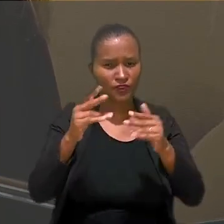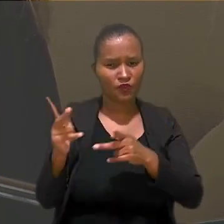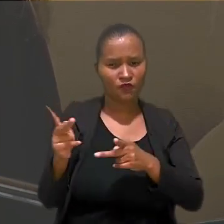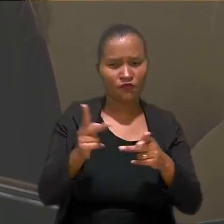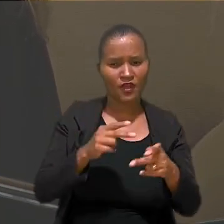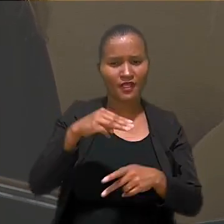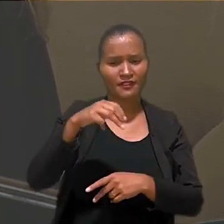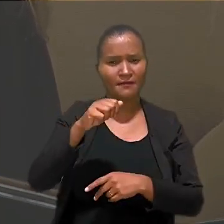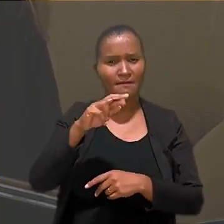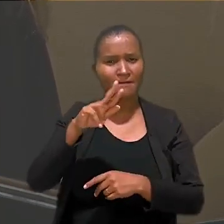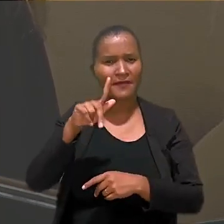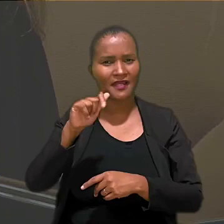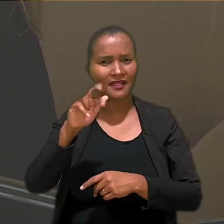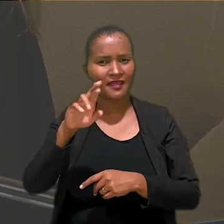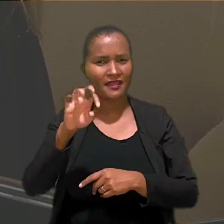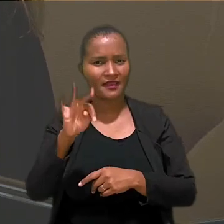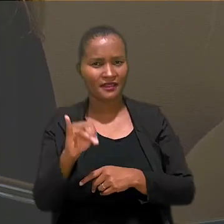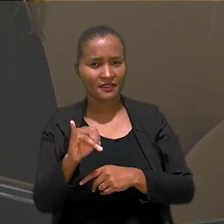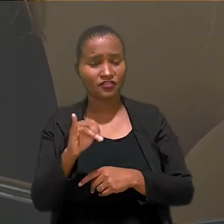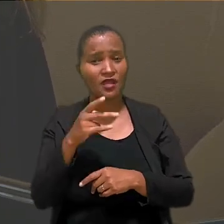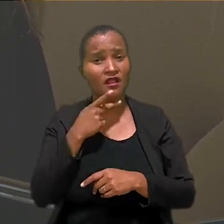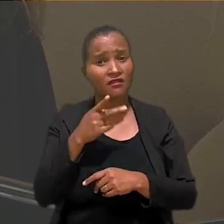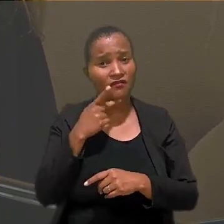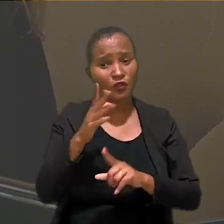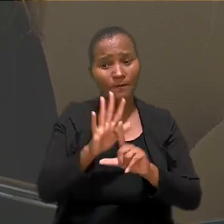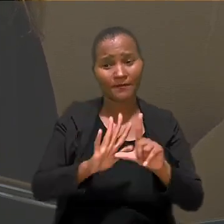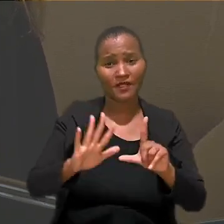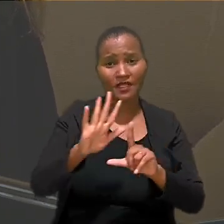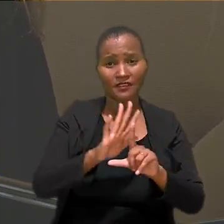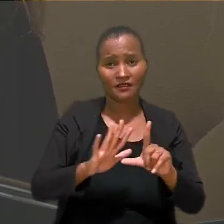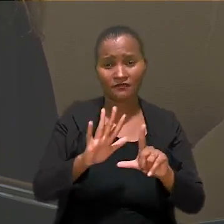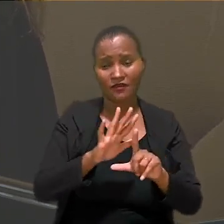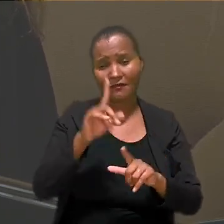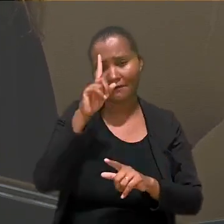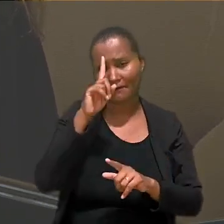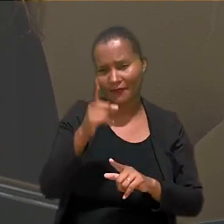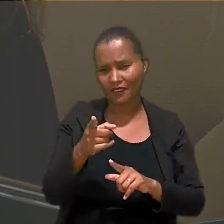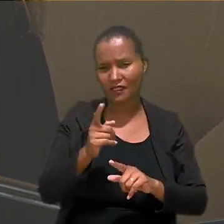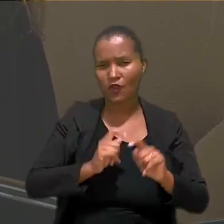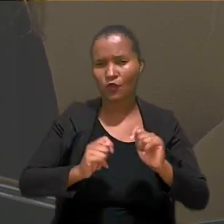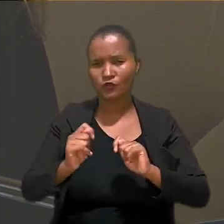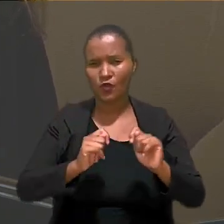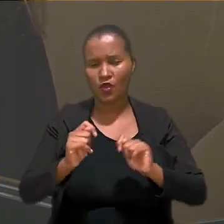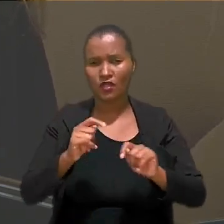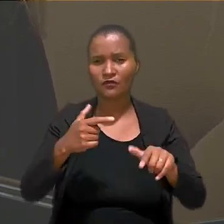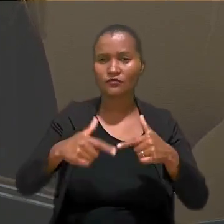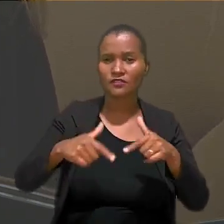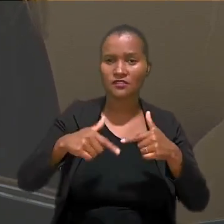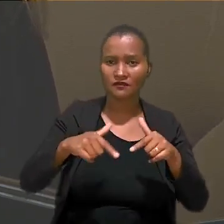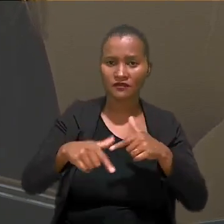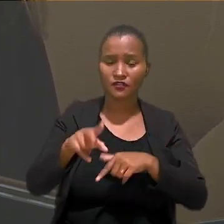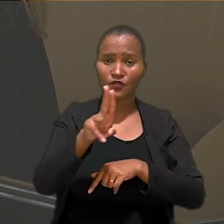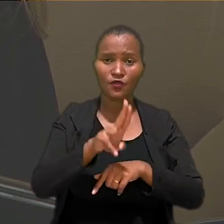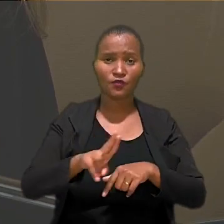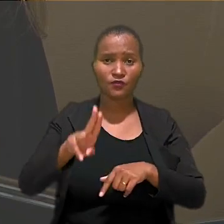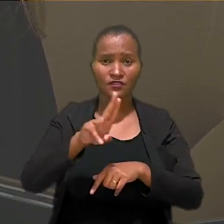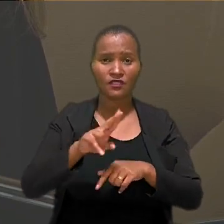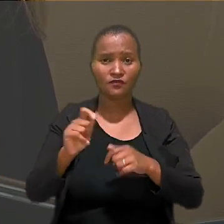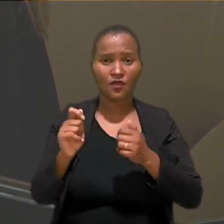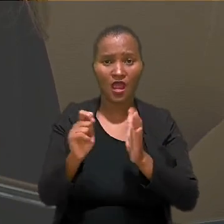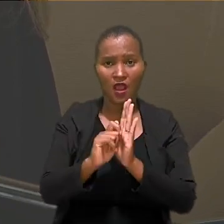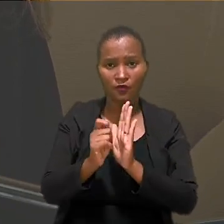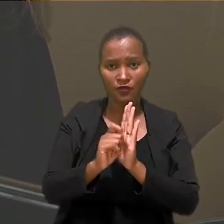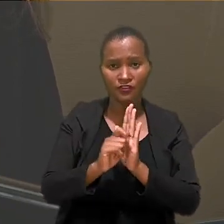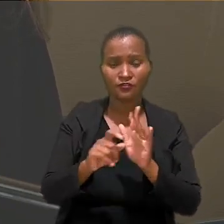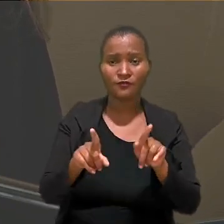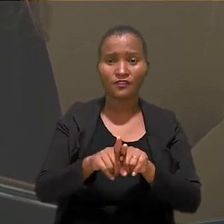Margarete Rodrigues Costa. Ela destacou que as plataformas dirigem e controlam a prestação de serviços por meio de